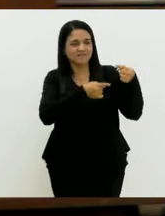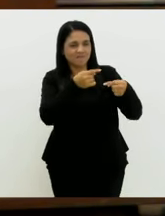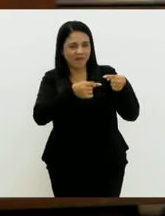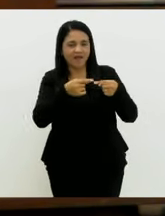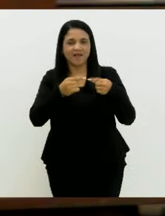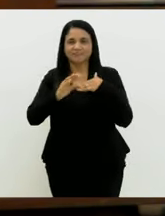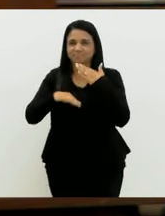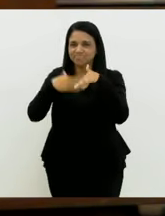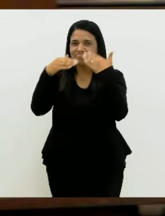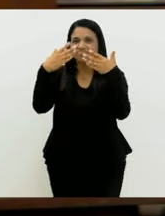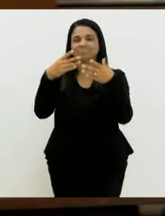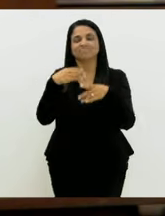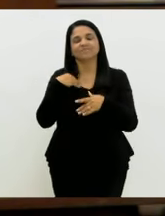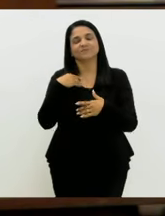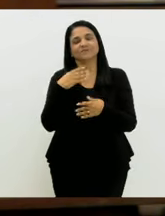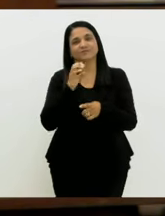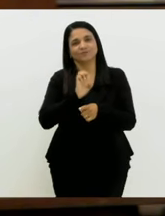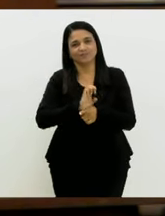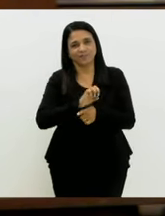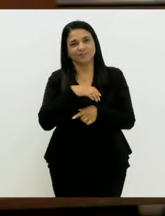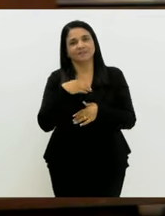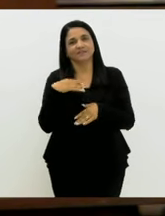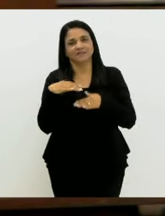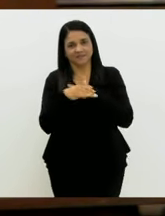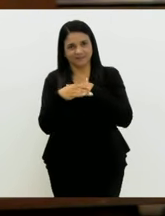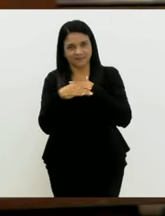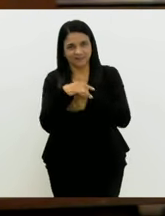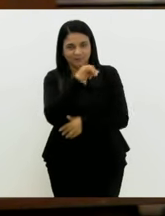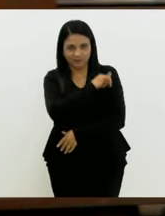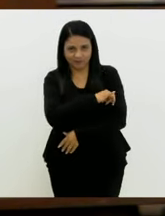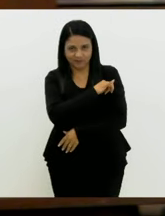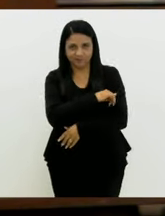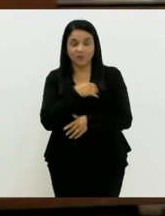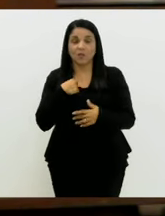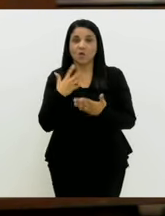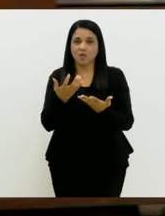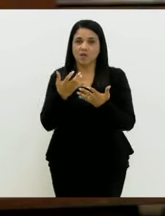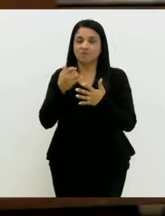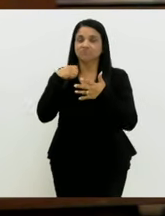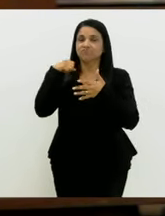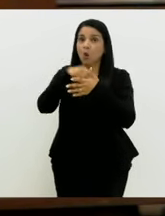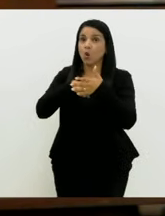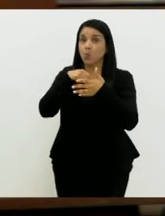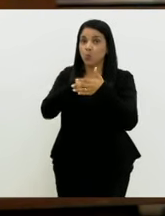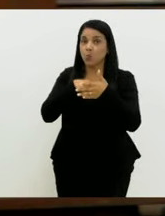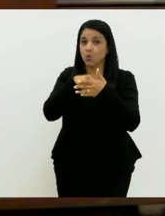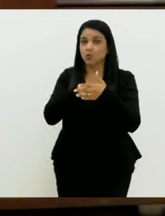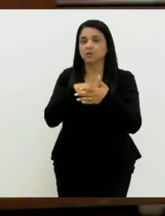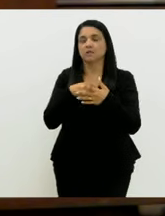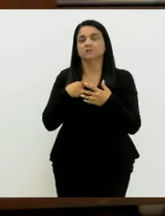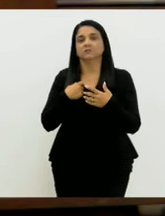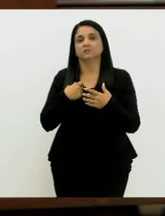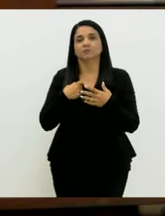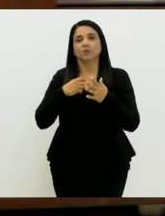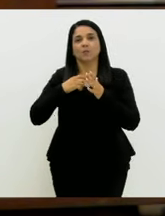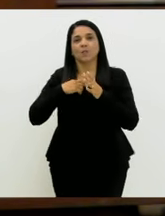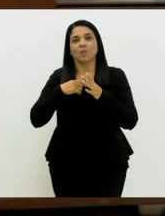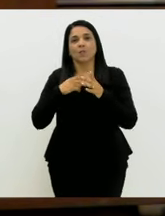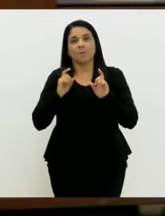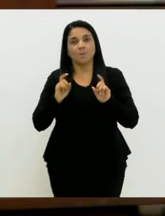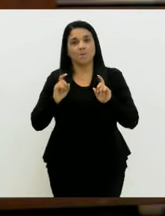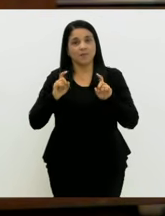nossas cidades. Bom, eu queria falar sobre uma luta que o nosso mandato tem travado, que é uma luta